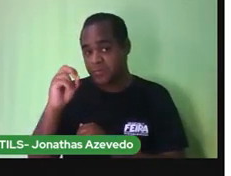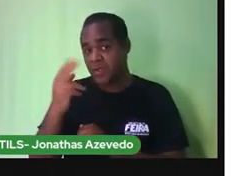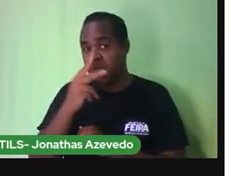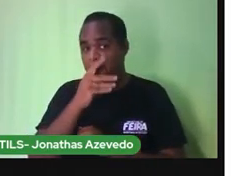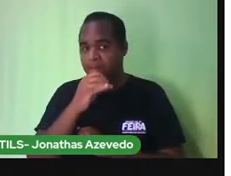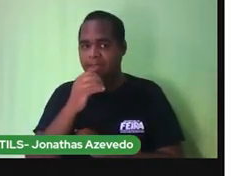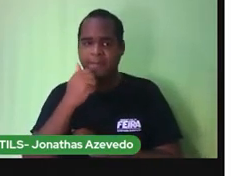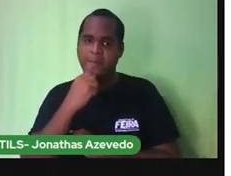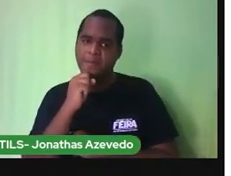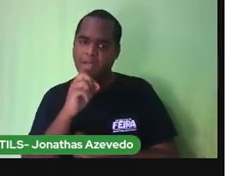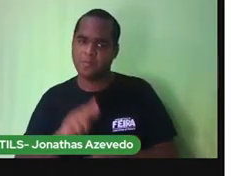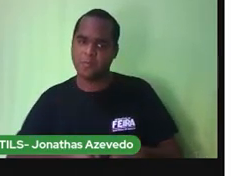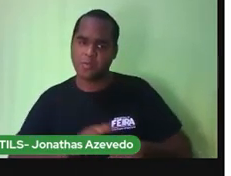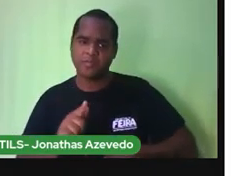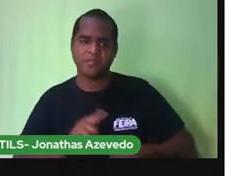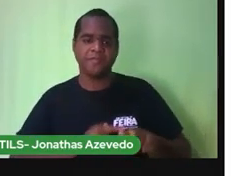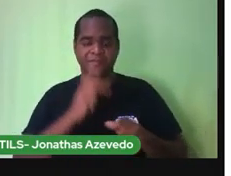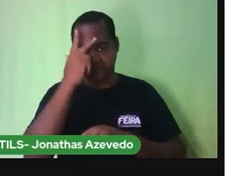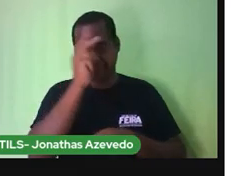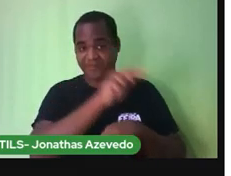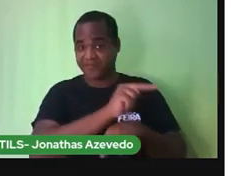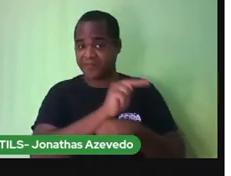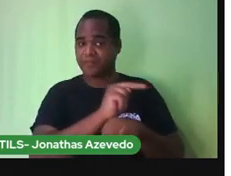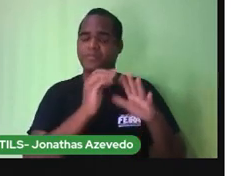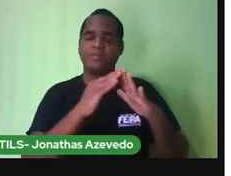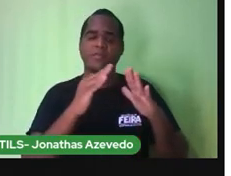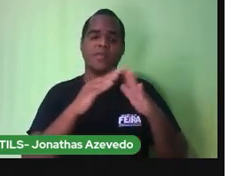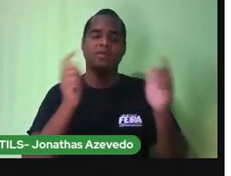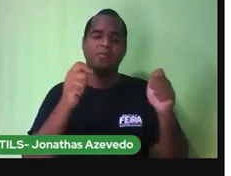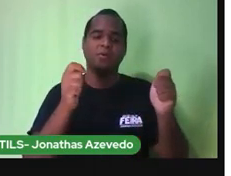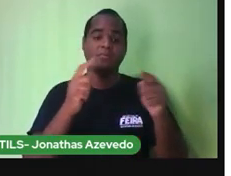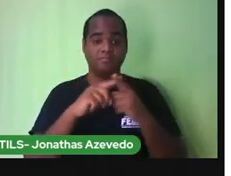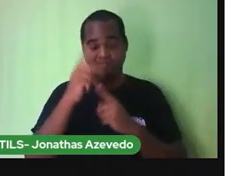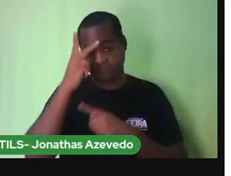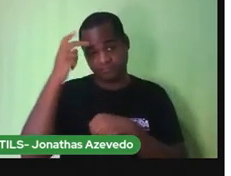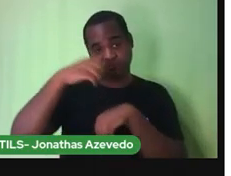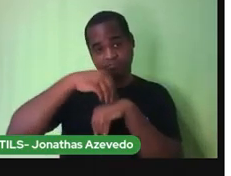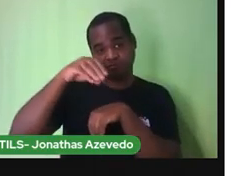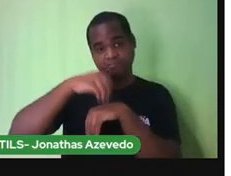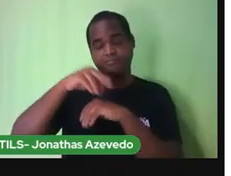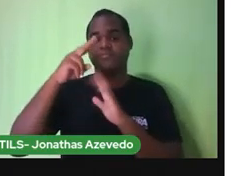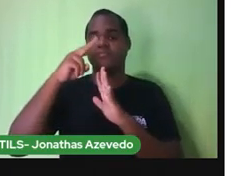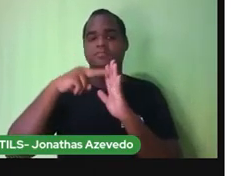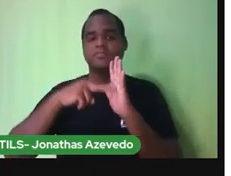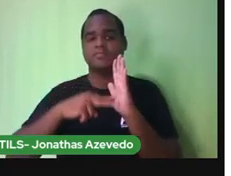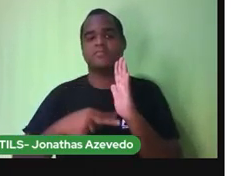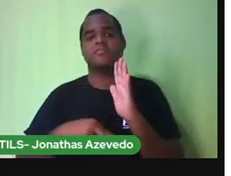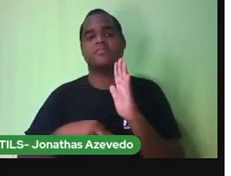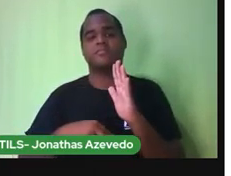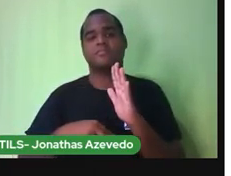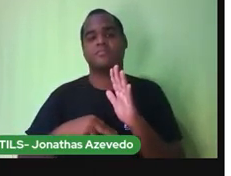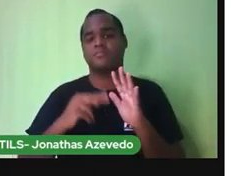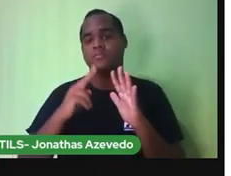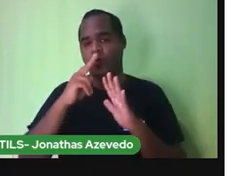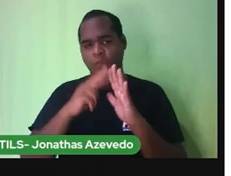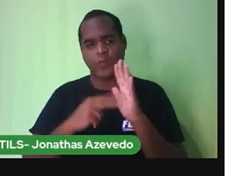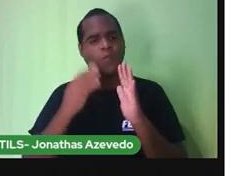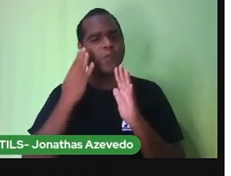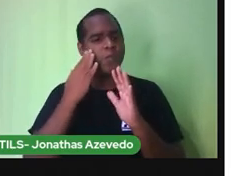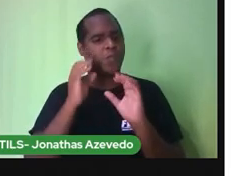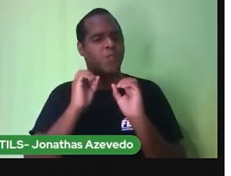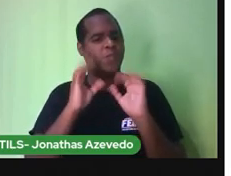seja o irmão mais velho um primo quem estiver com você Peça ajuda para alguém para você na leitura se você já conseguir ler